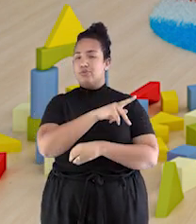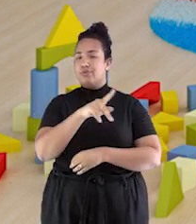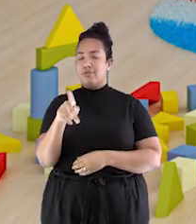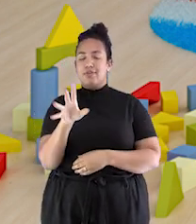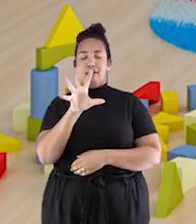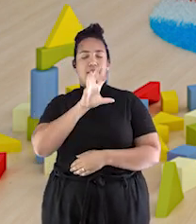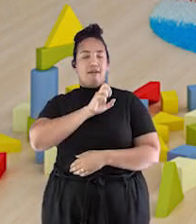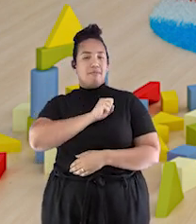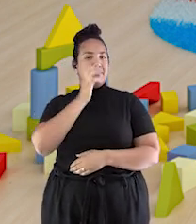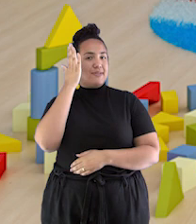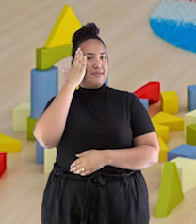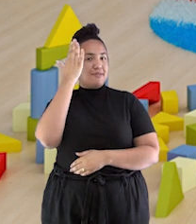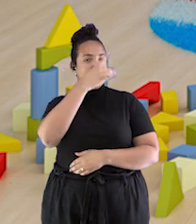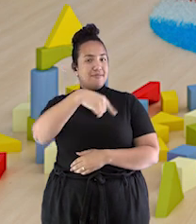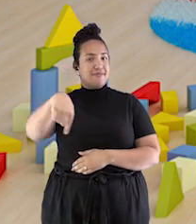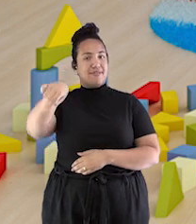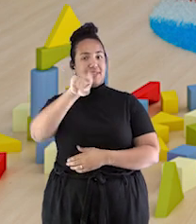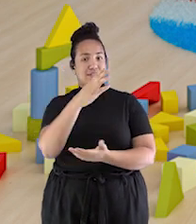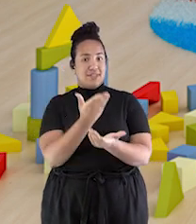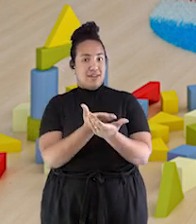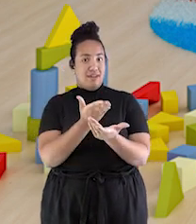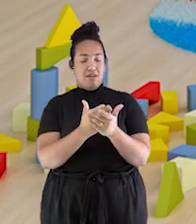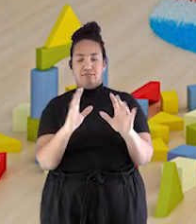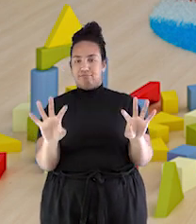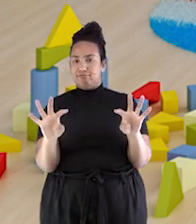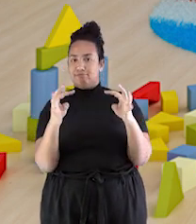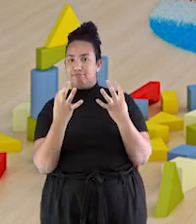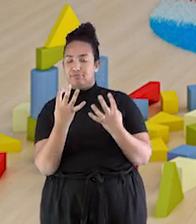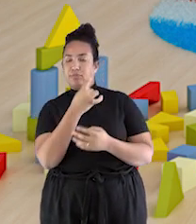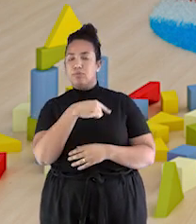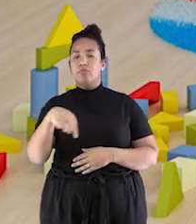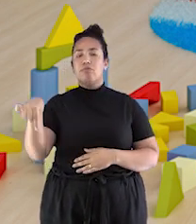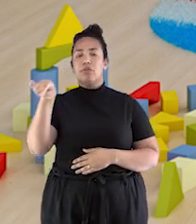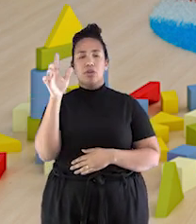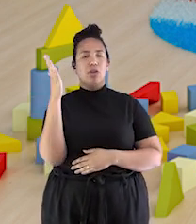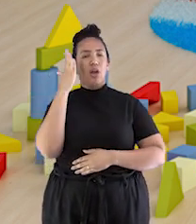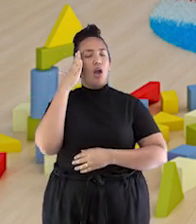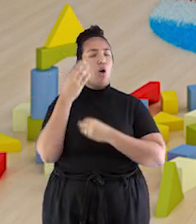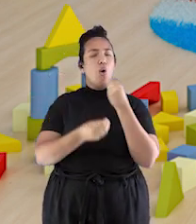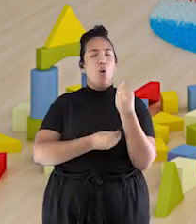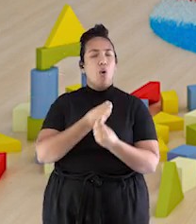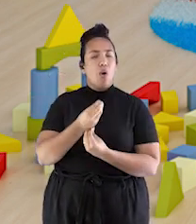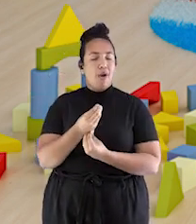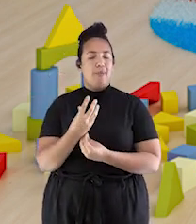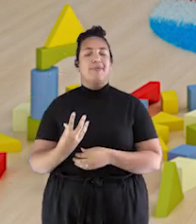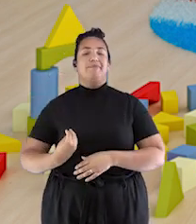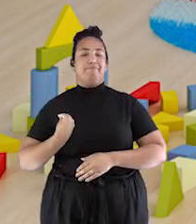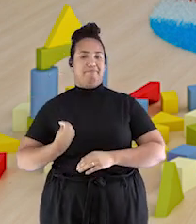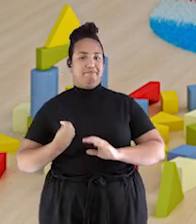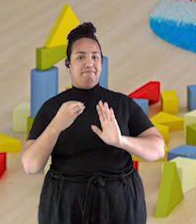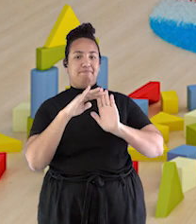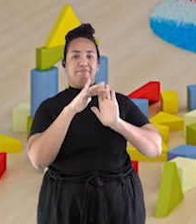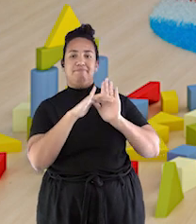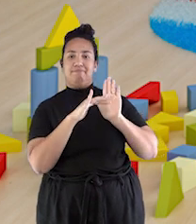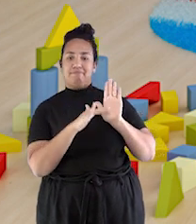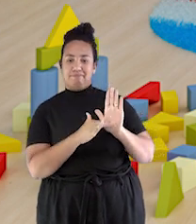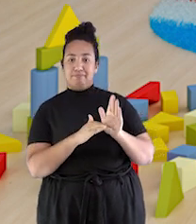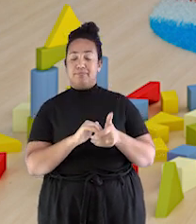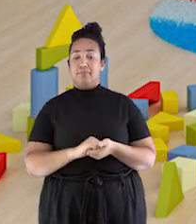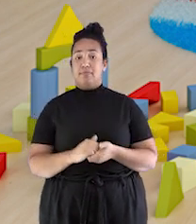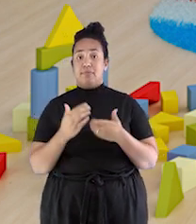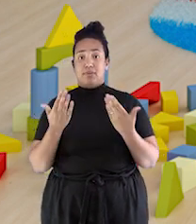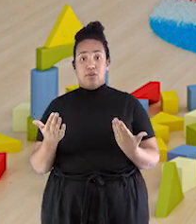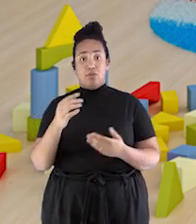que você está aí ligadinho na nossa programação. Sabe como a gente fica sabendo? Através da lista de presença.